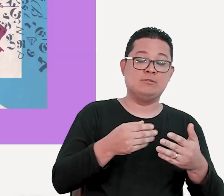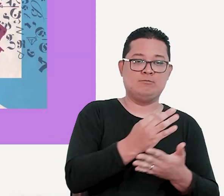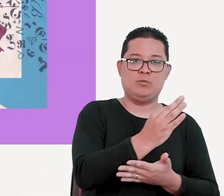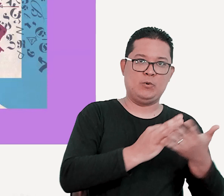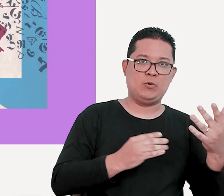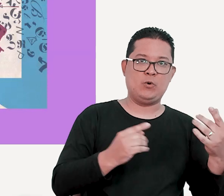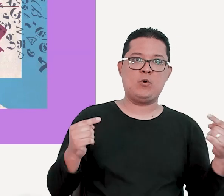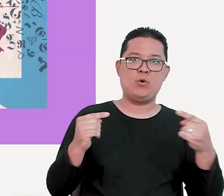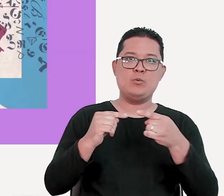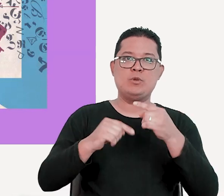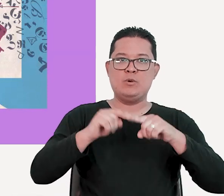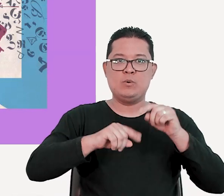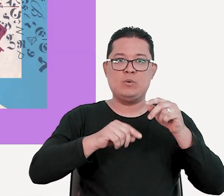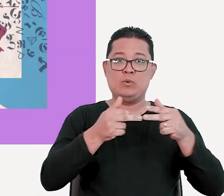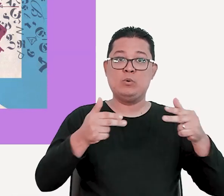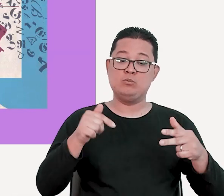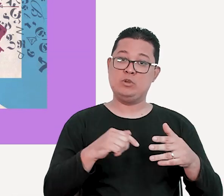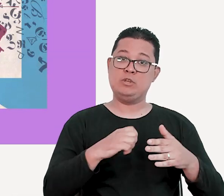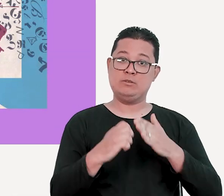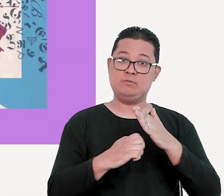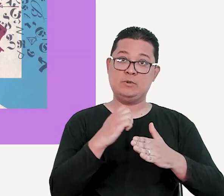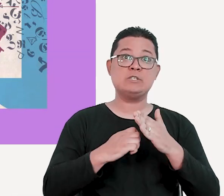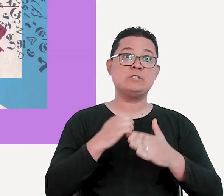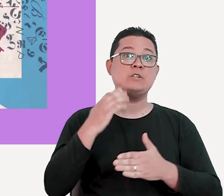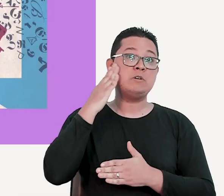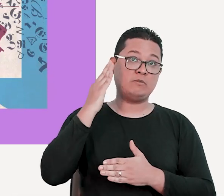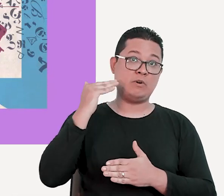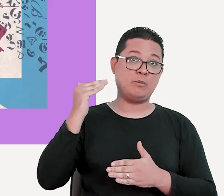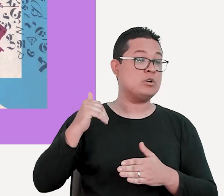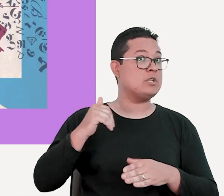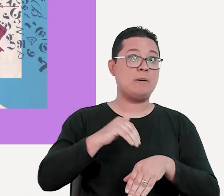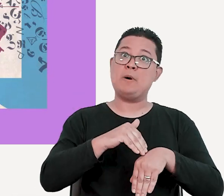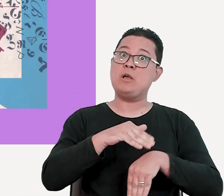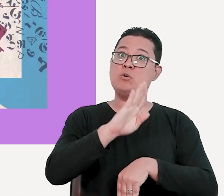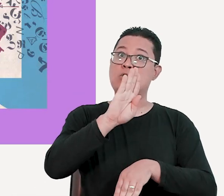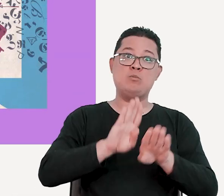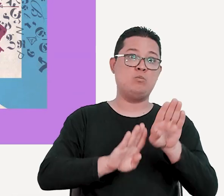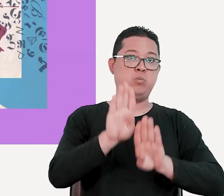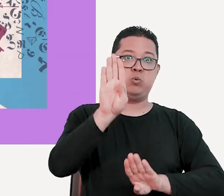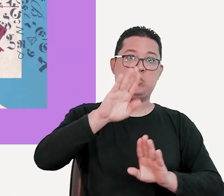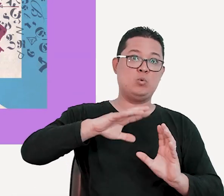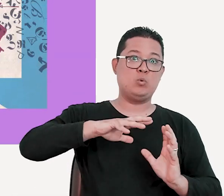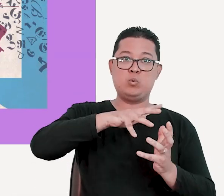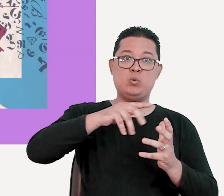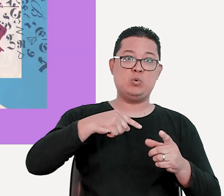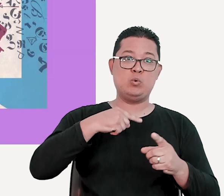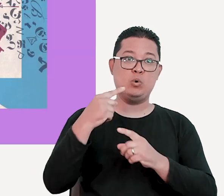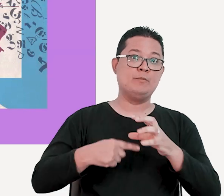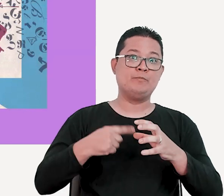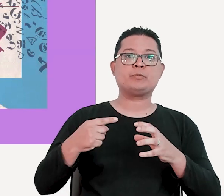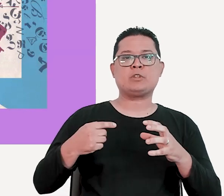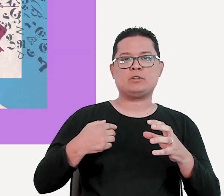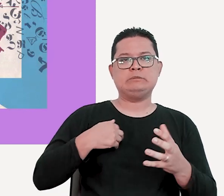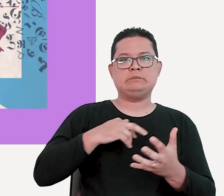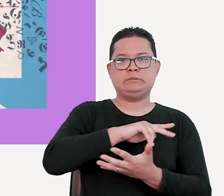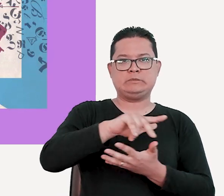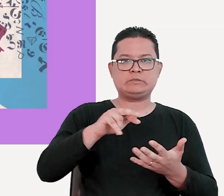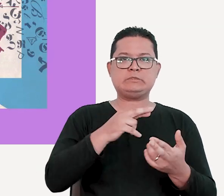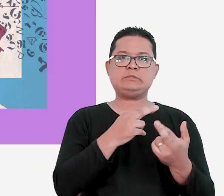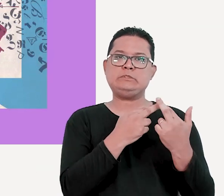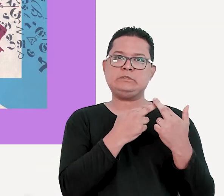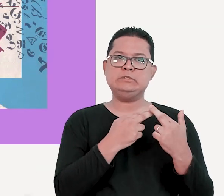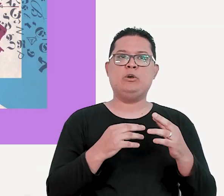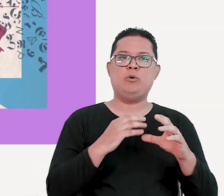do time de Inclusive Design, que a gente pensa sobre acessibilidade na hora de escrever, ou mesmo nos designs, e eu também cuido de uma parte da